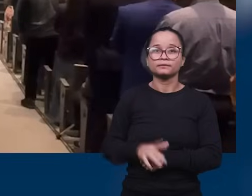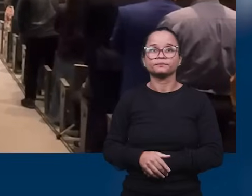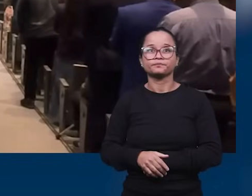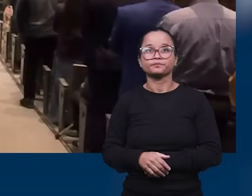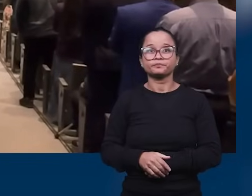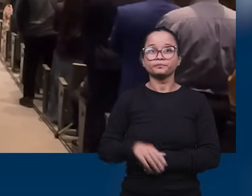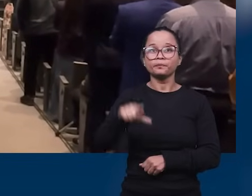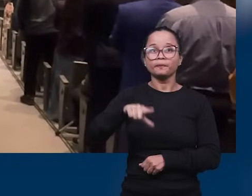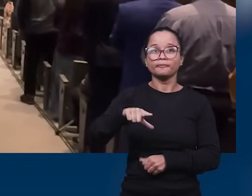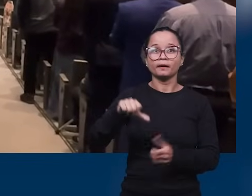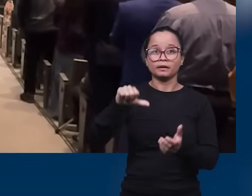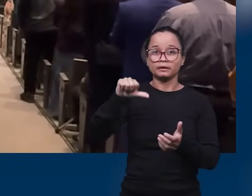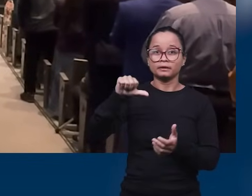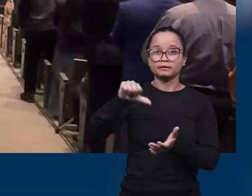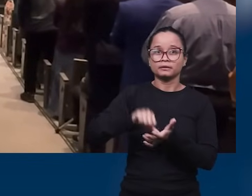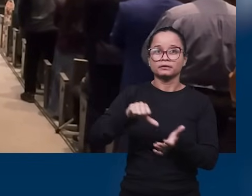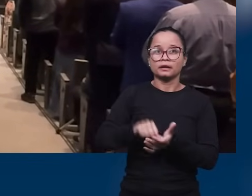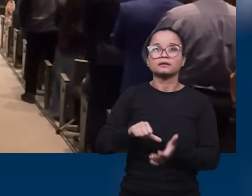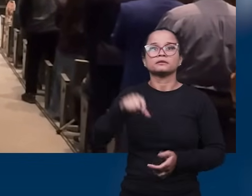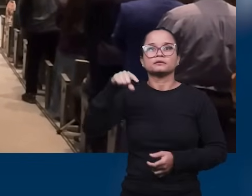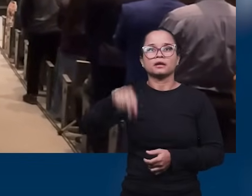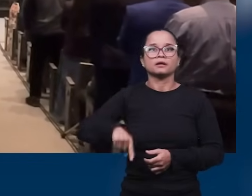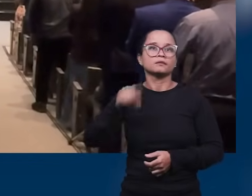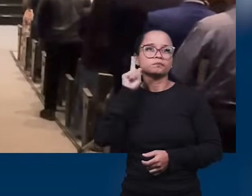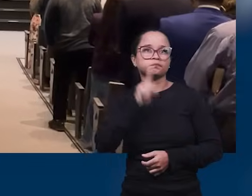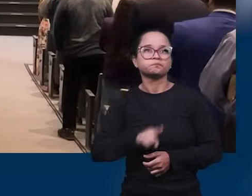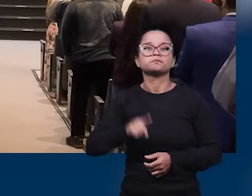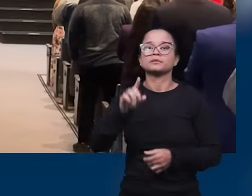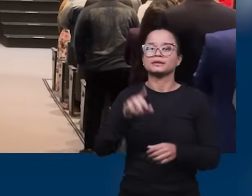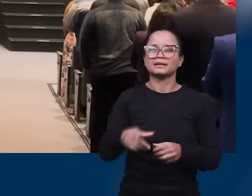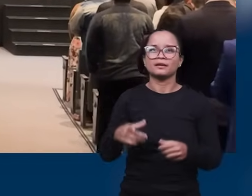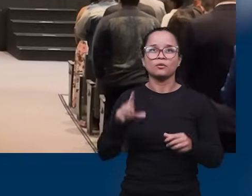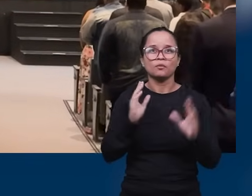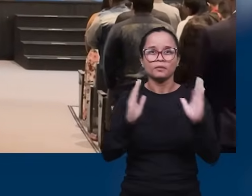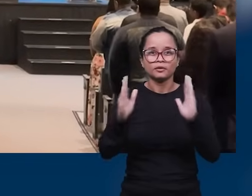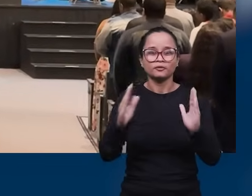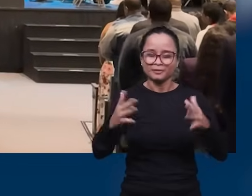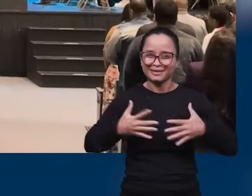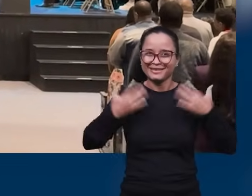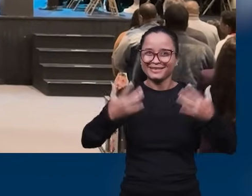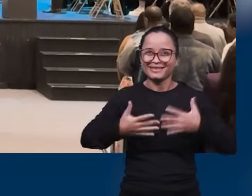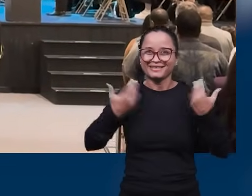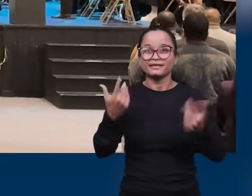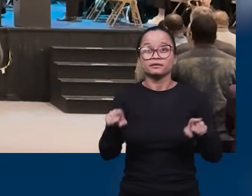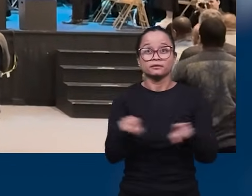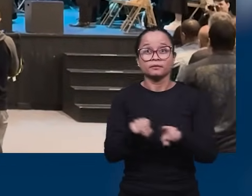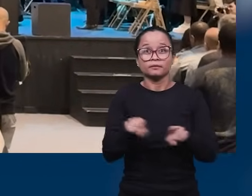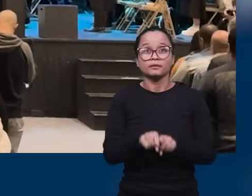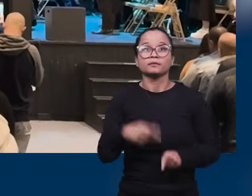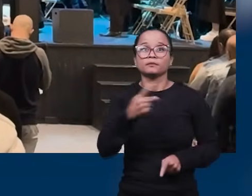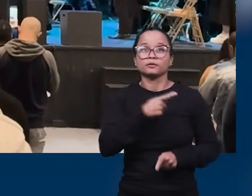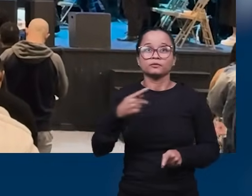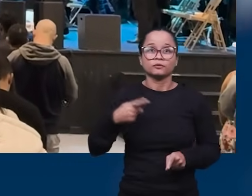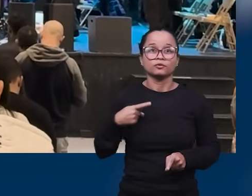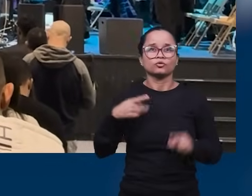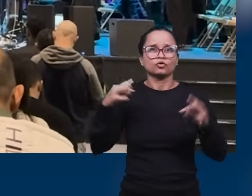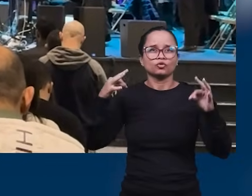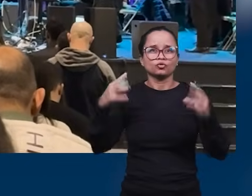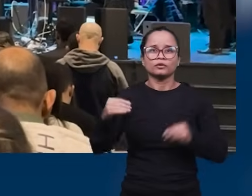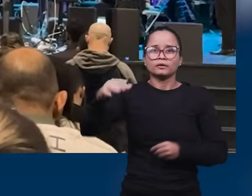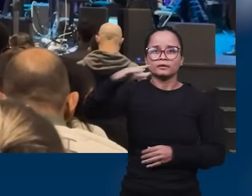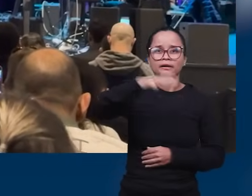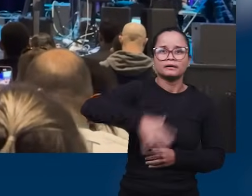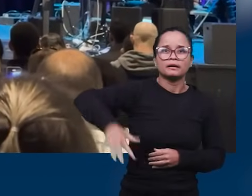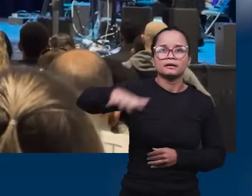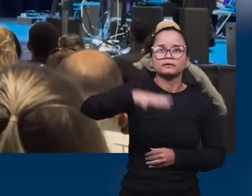Massachusetts no último domingo, dia 7 de abril. Um momento de grande alegria para os irmãos e os pastores que vieram de